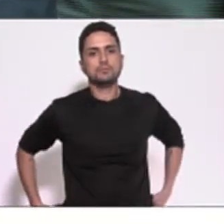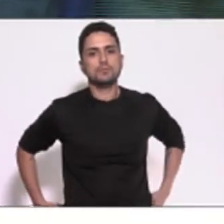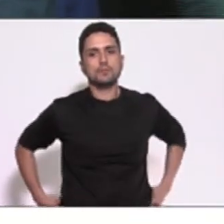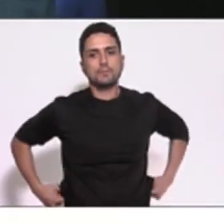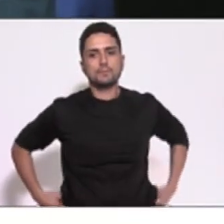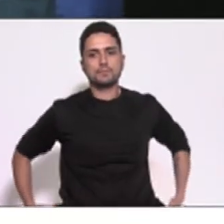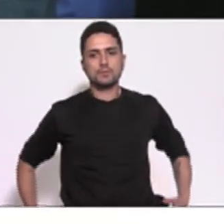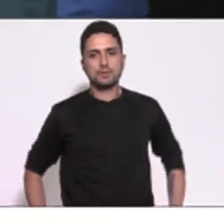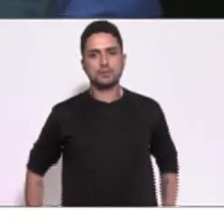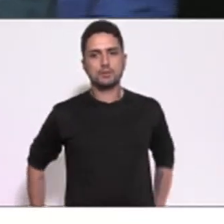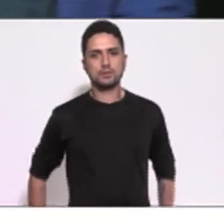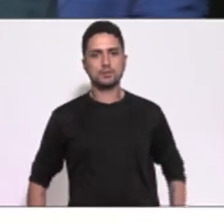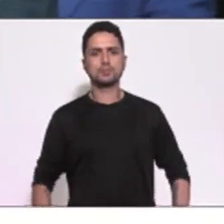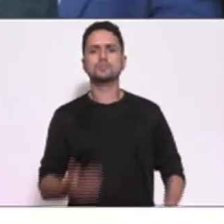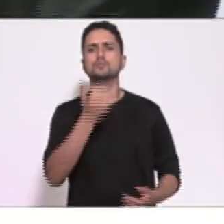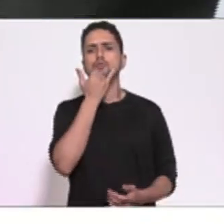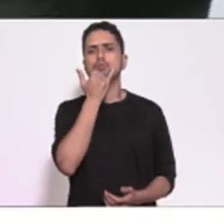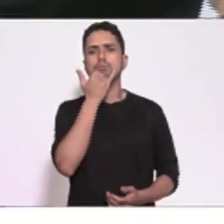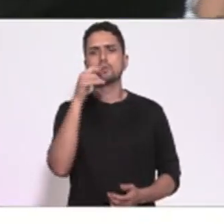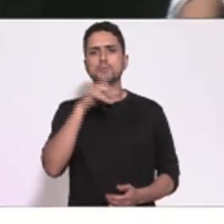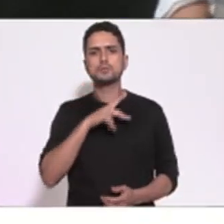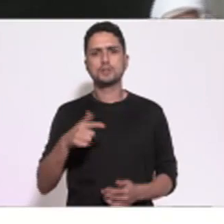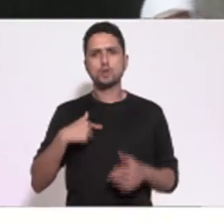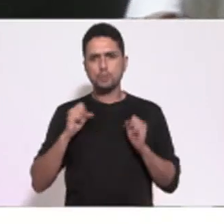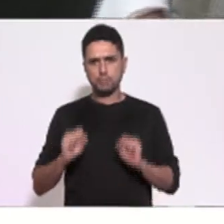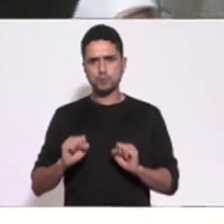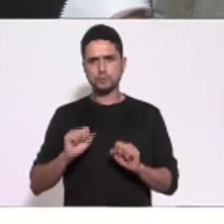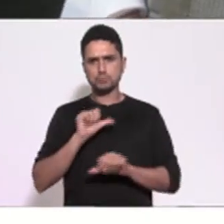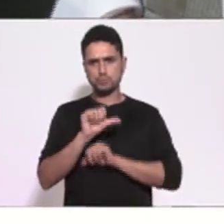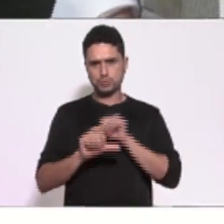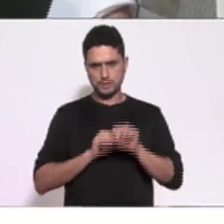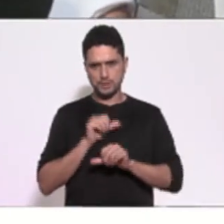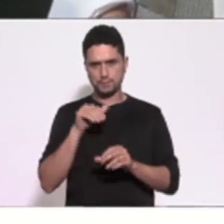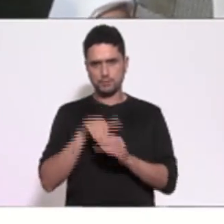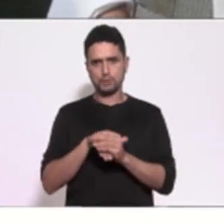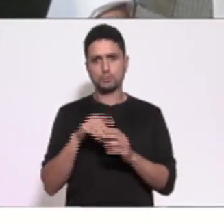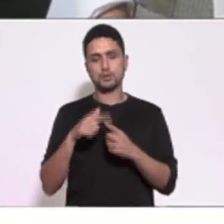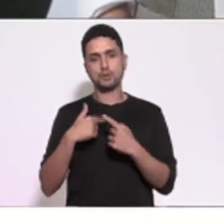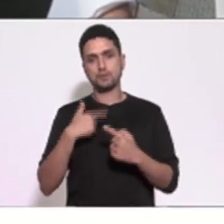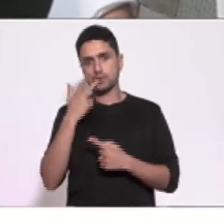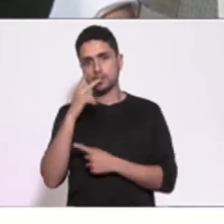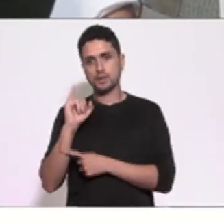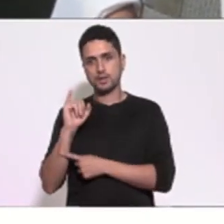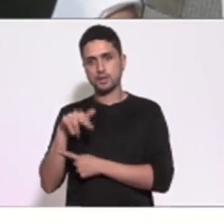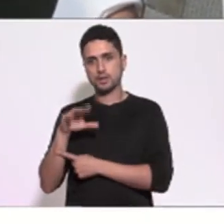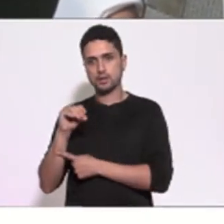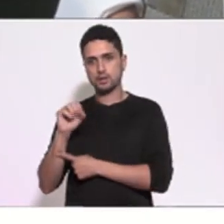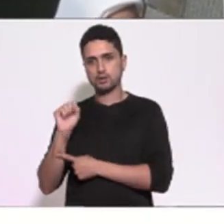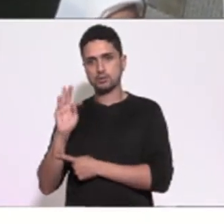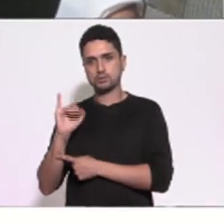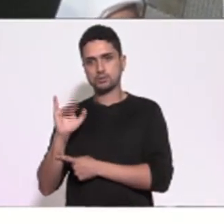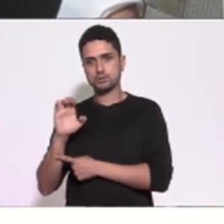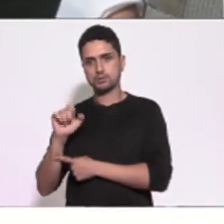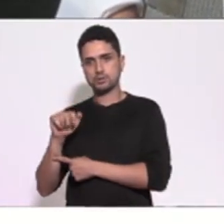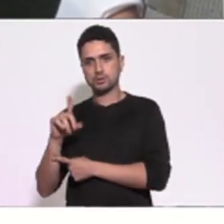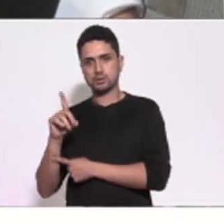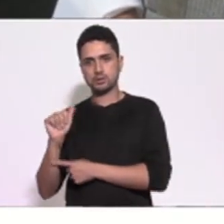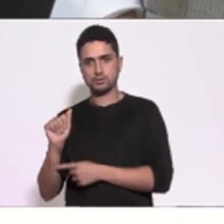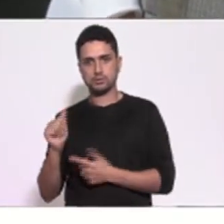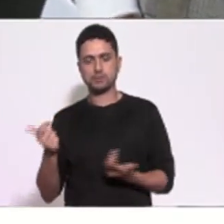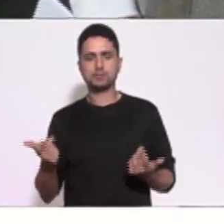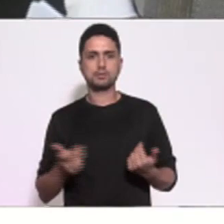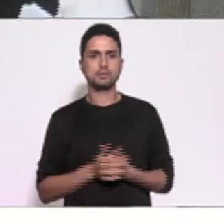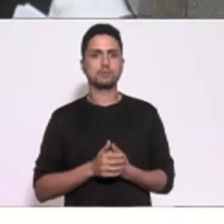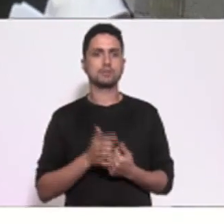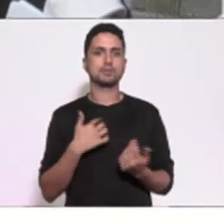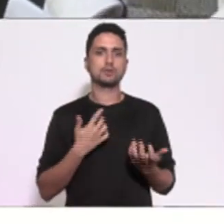Senhor presidente, eu poderia corrigir o voto, porque na verdade eu falei pela inconstitucionalidade, concluindo pela transformação em indicação